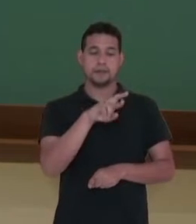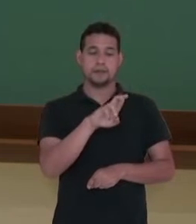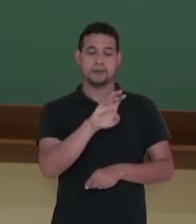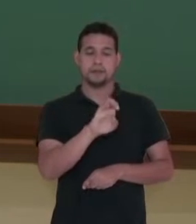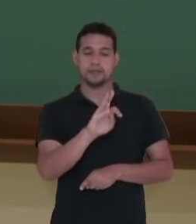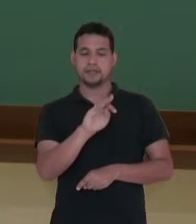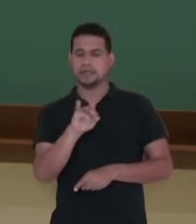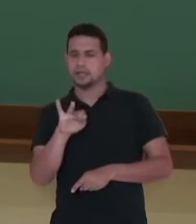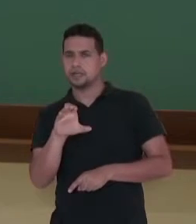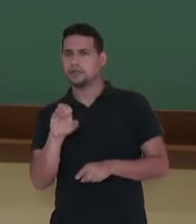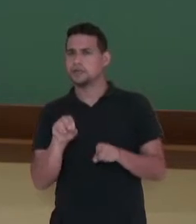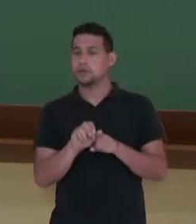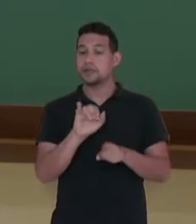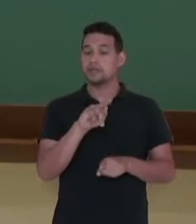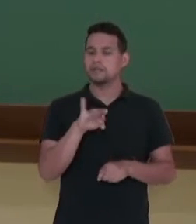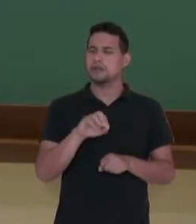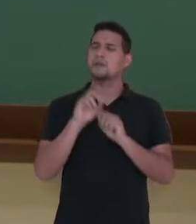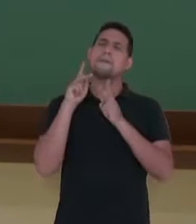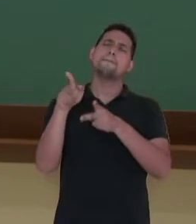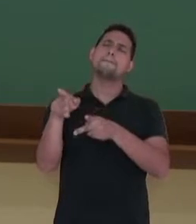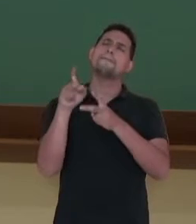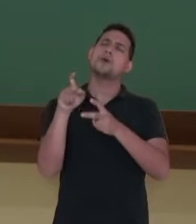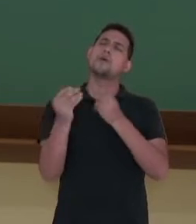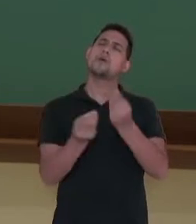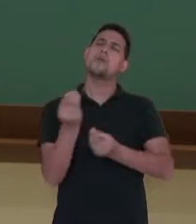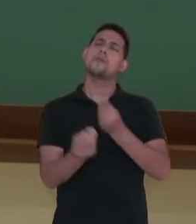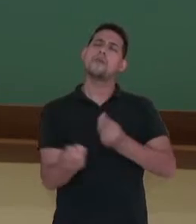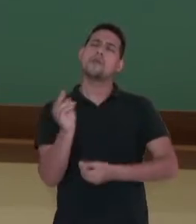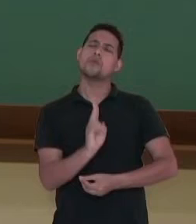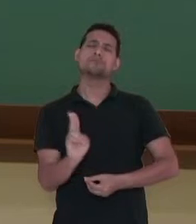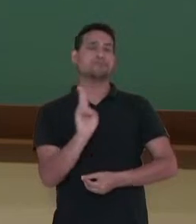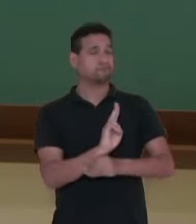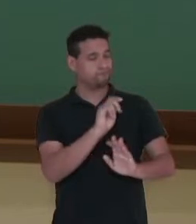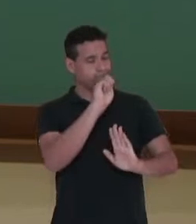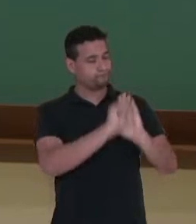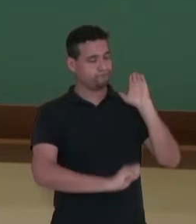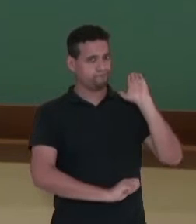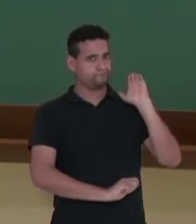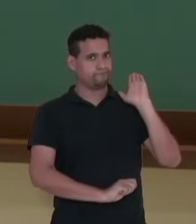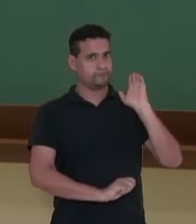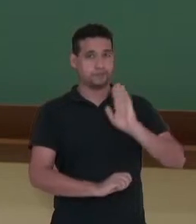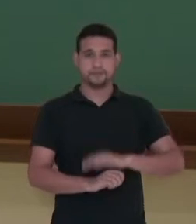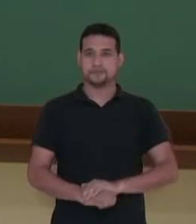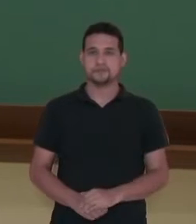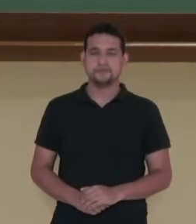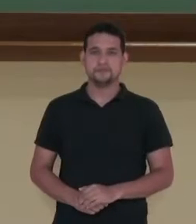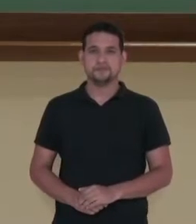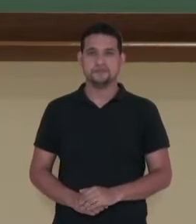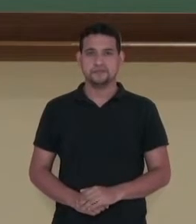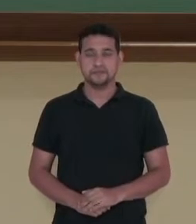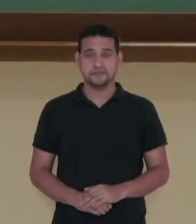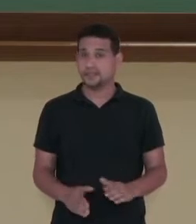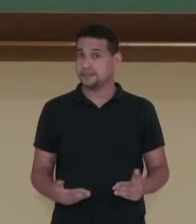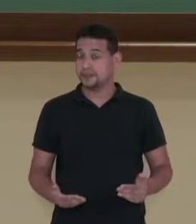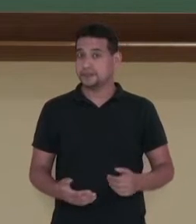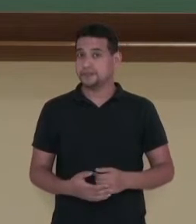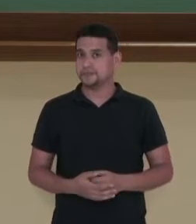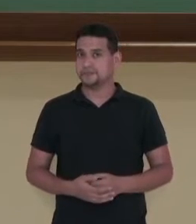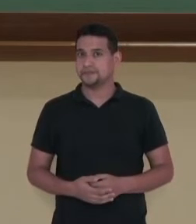indefinido, percebendo a função que exercem no texto. Então,